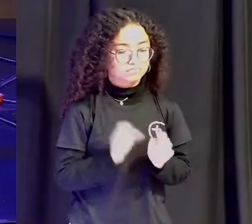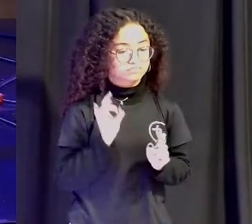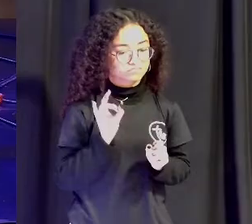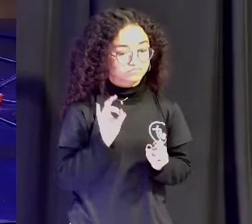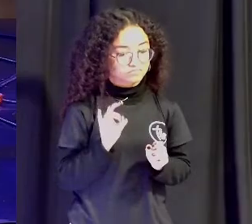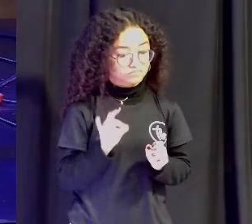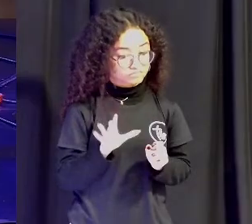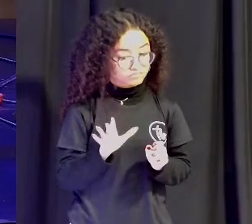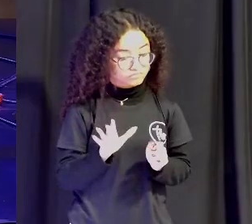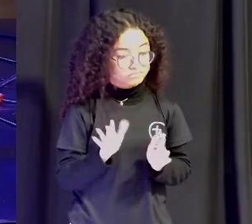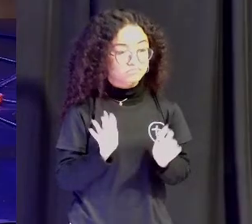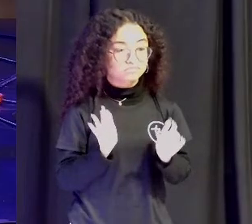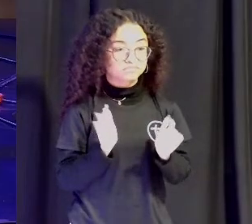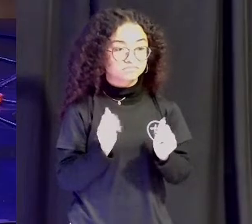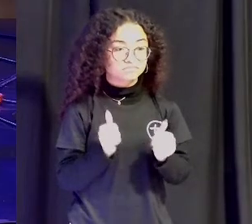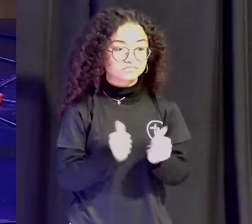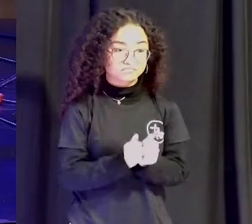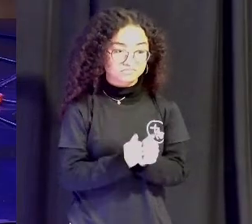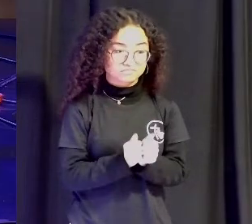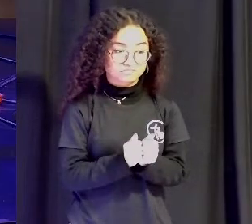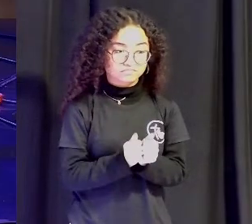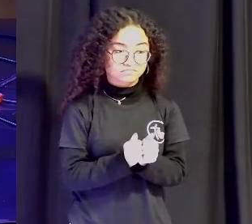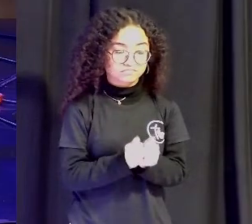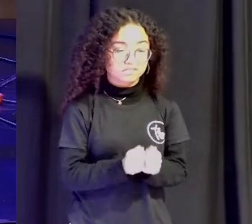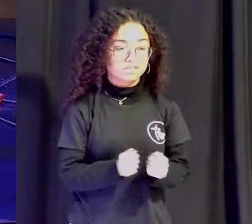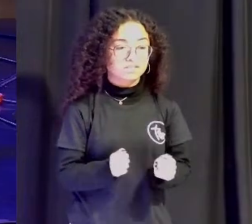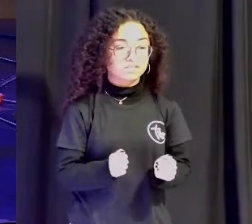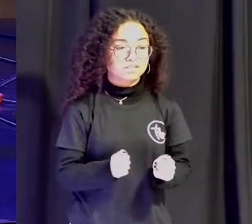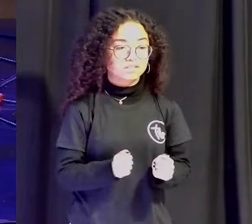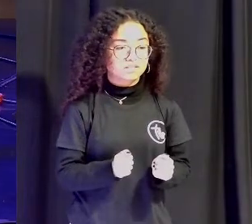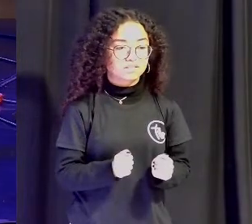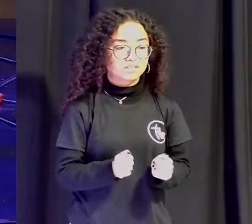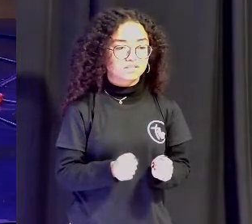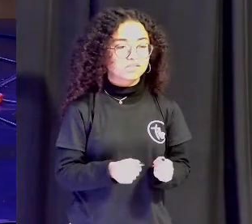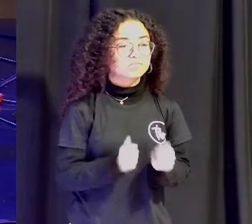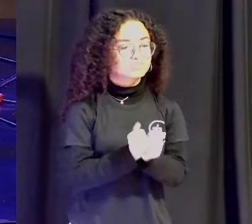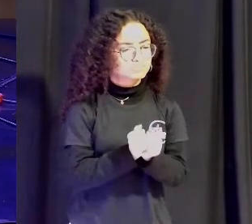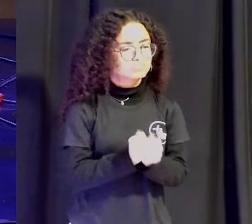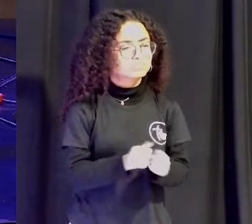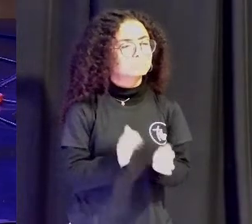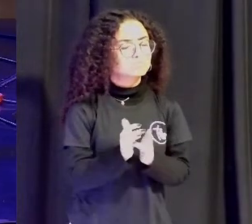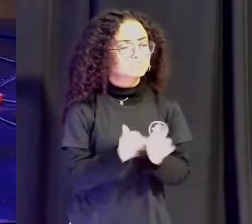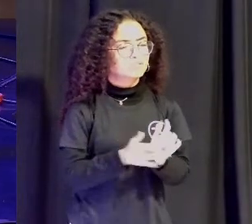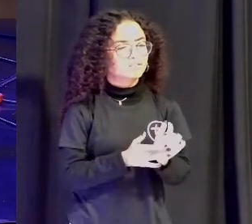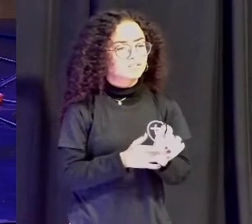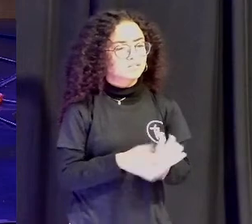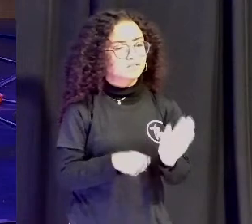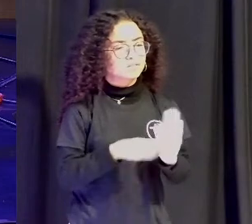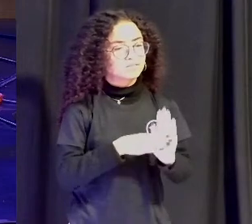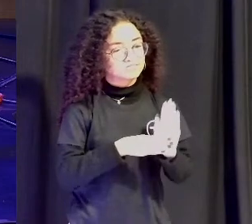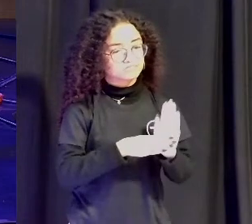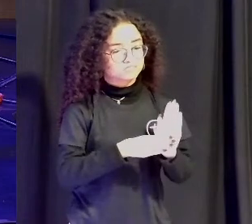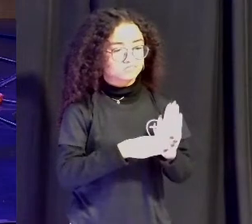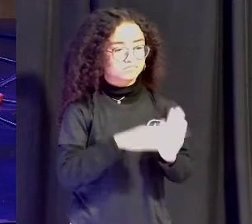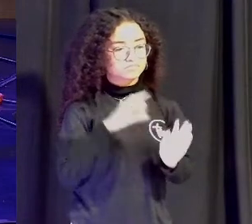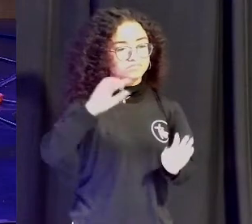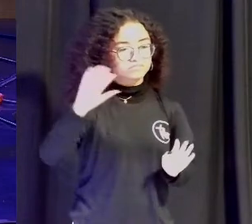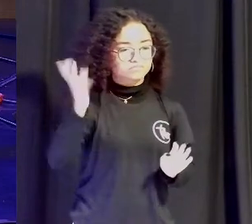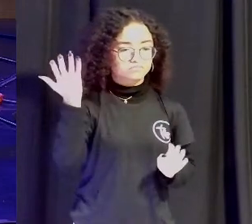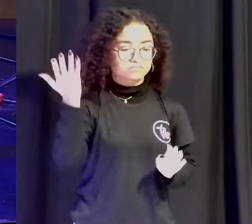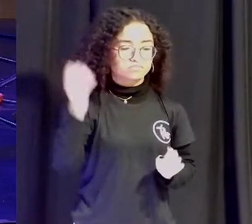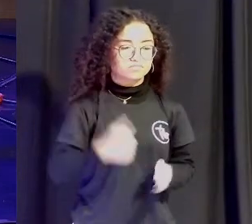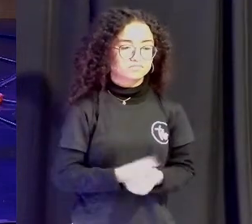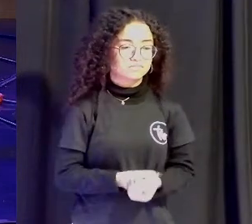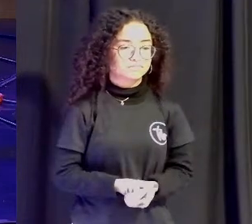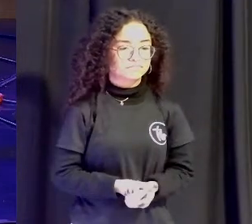só em Jesus, o propósito de Deus se cumpre. Somente nele. Pedro